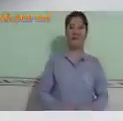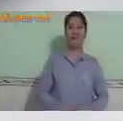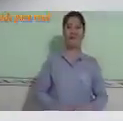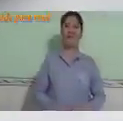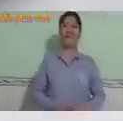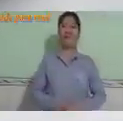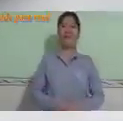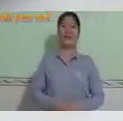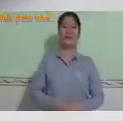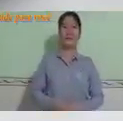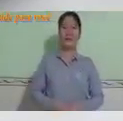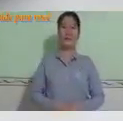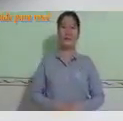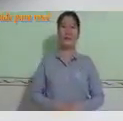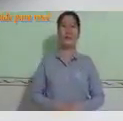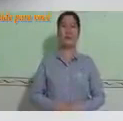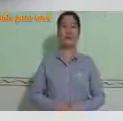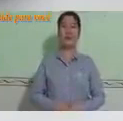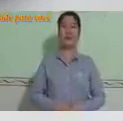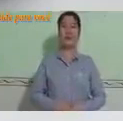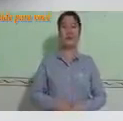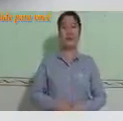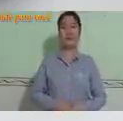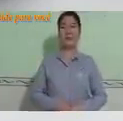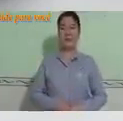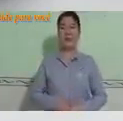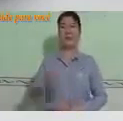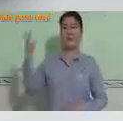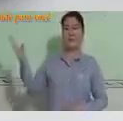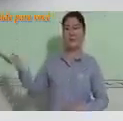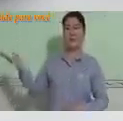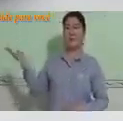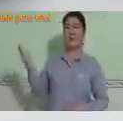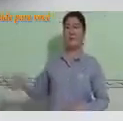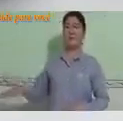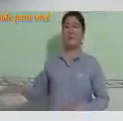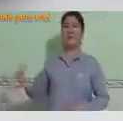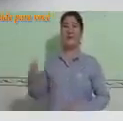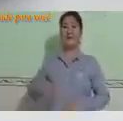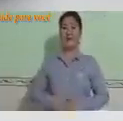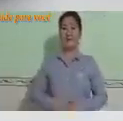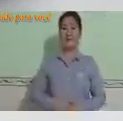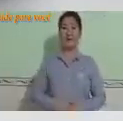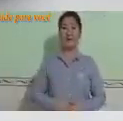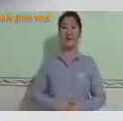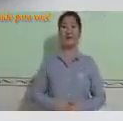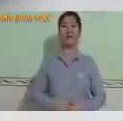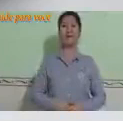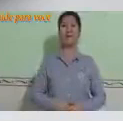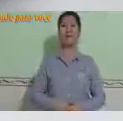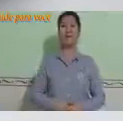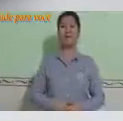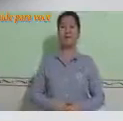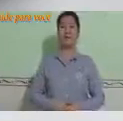para RTAC cedilha TIOORAL QOSONTE acento agudo MSALGL e